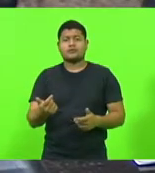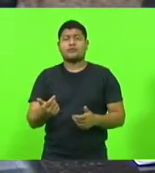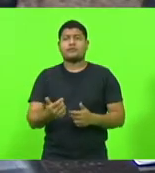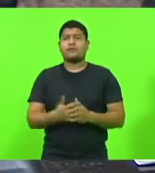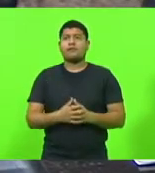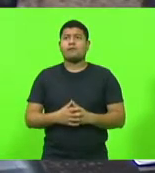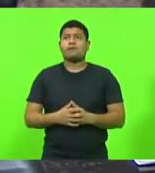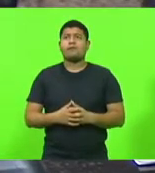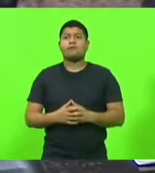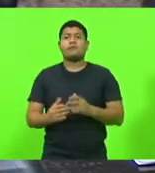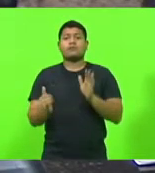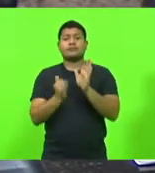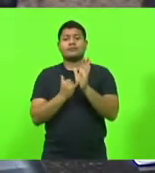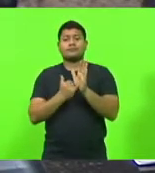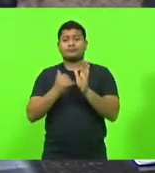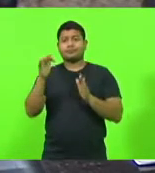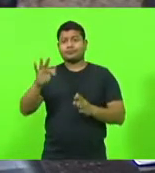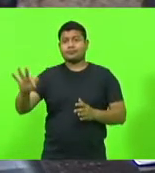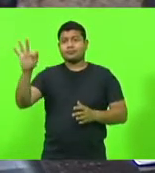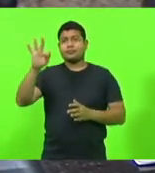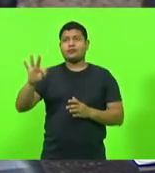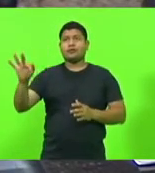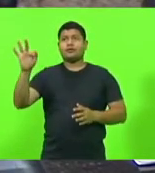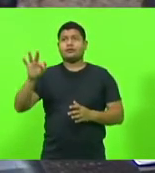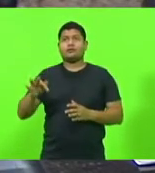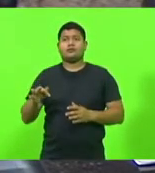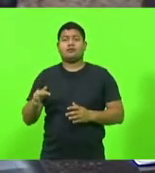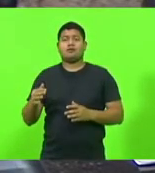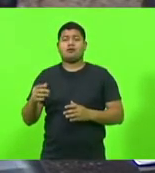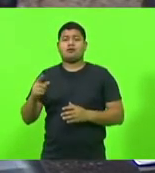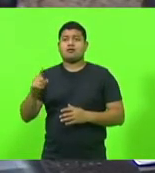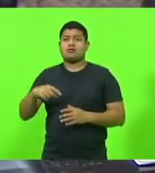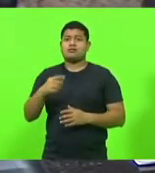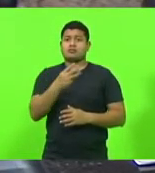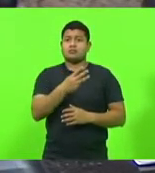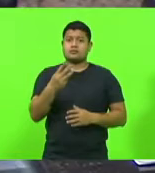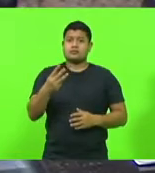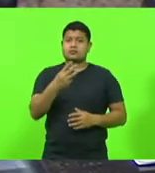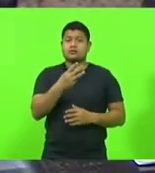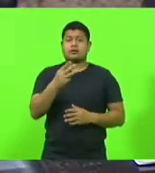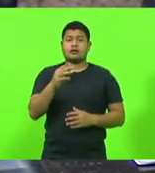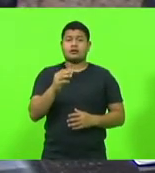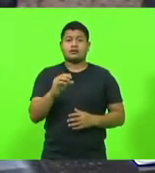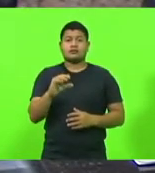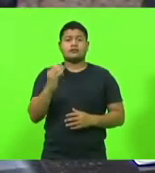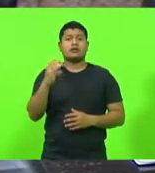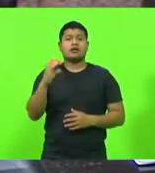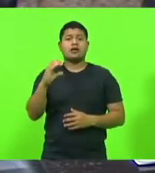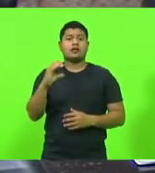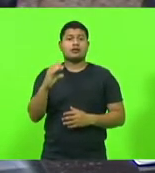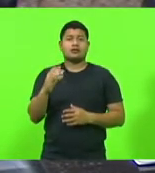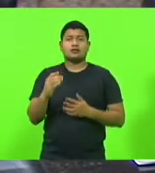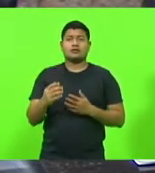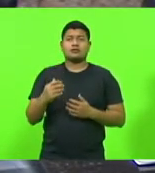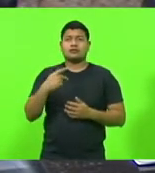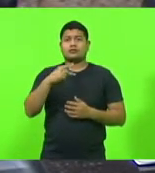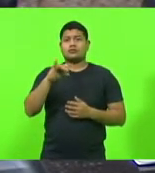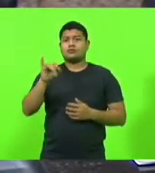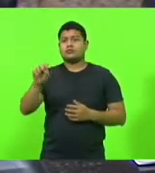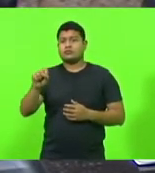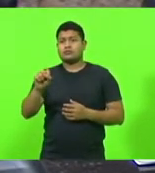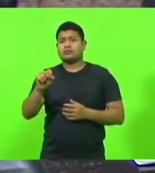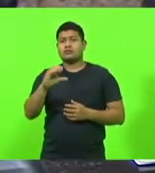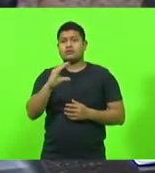Os impostos federais, hoje, são 33 centavos. O PIS, o COFINS